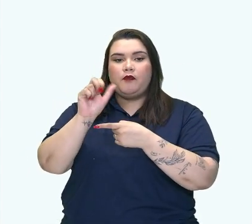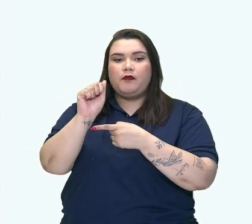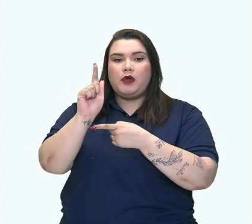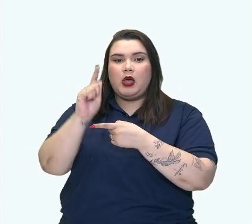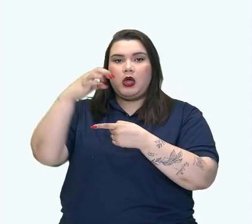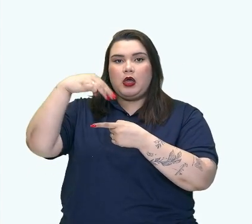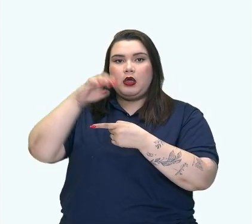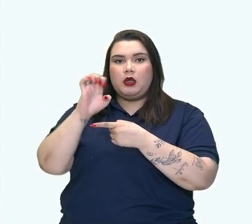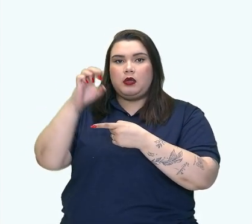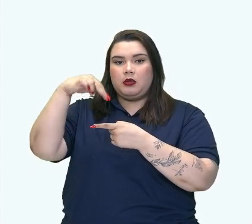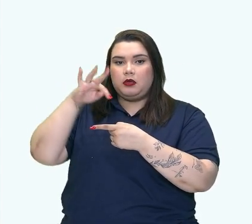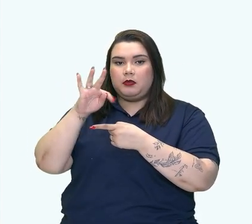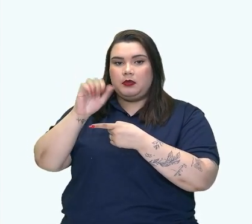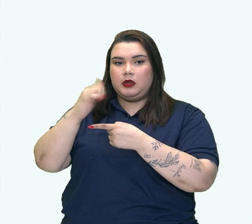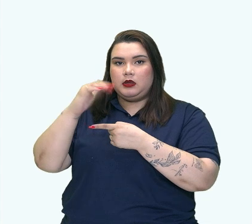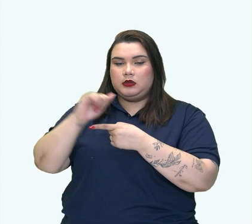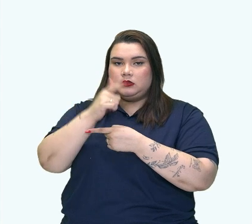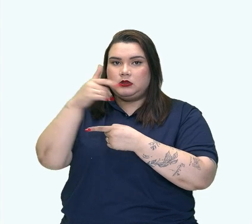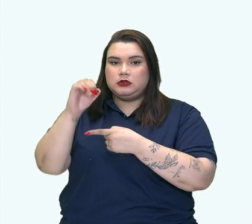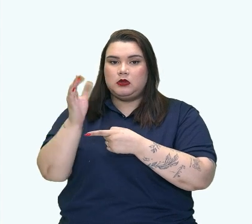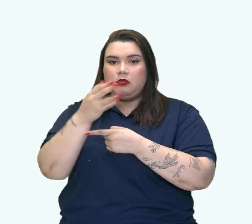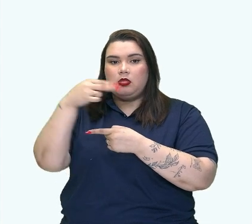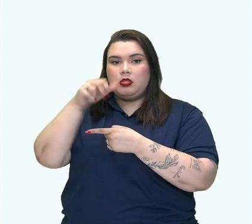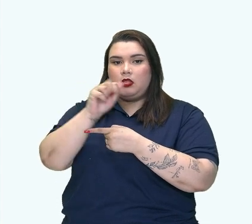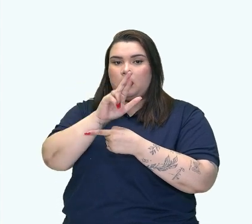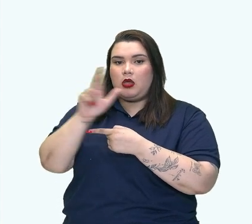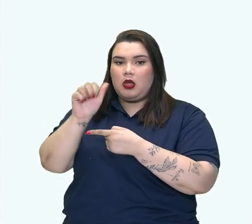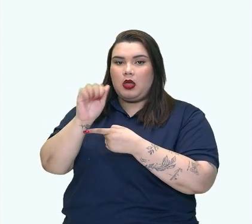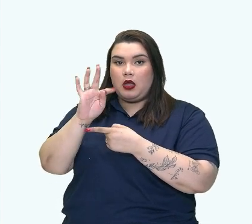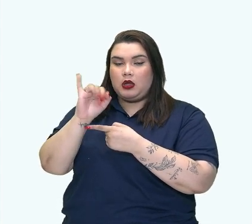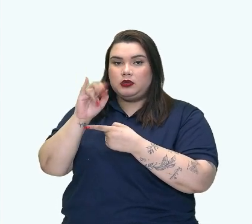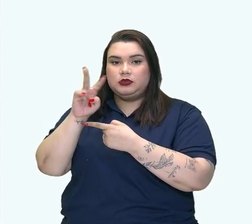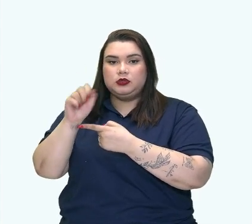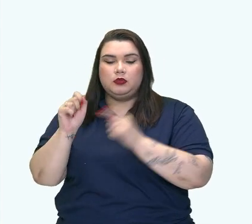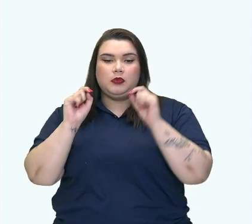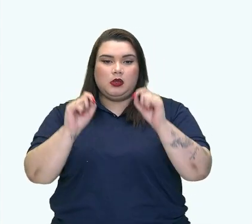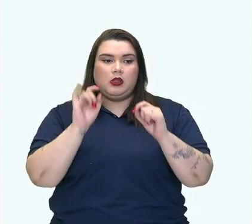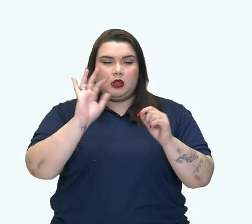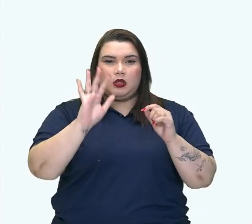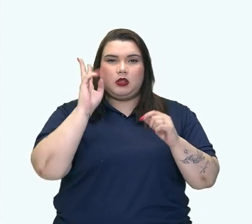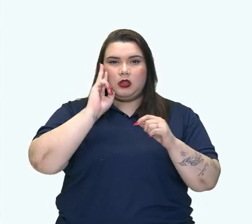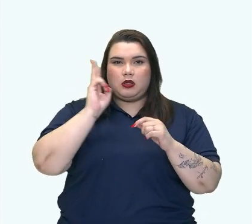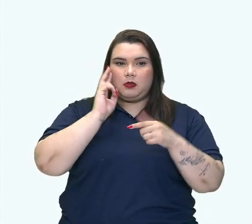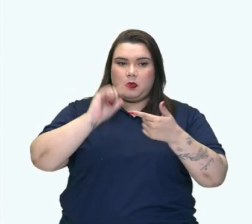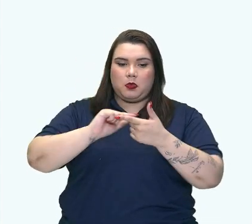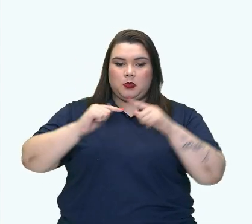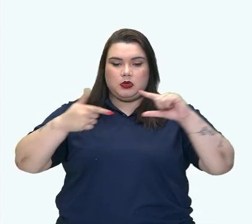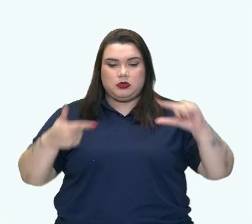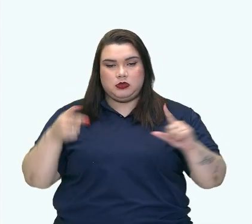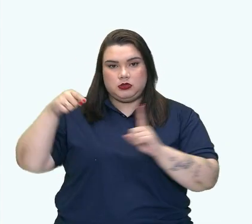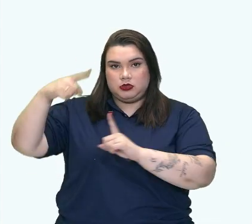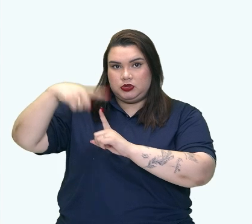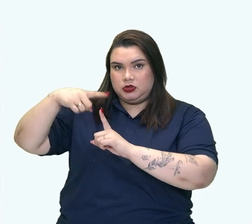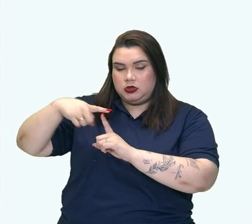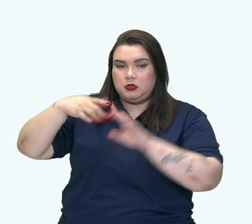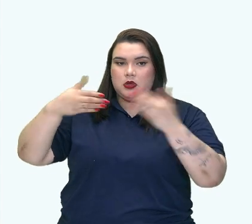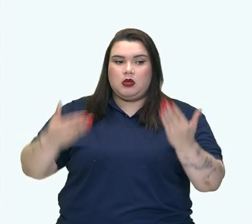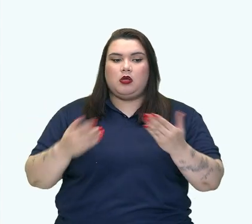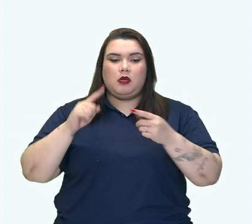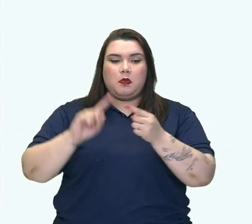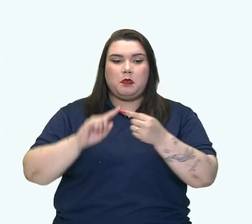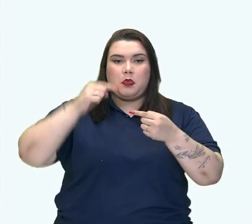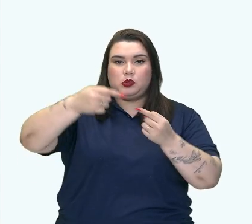ter um rompimento com a linearidade tradicional. Se no modernismo nós tínhamos isso aqui, vai levar a uma